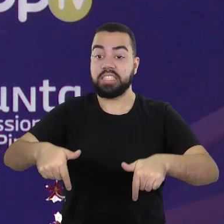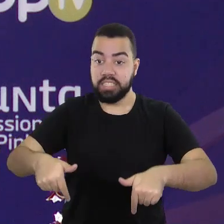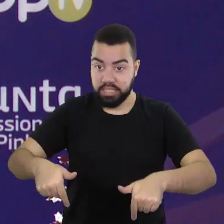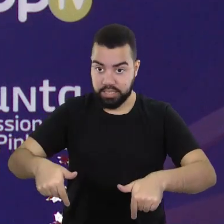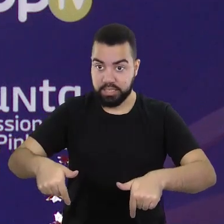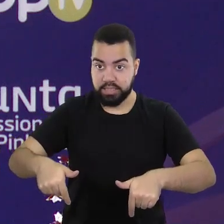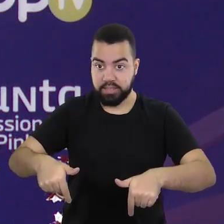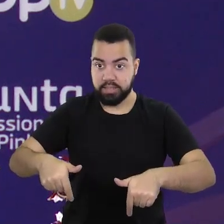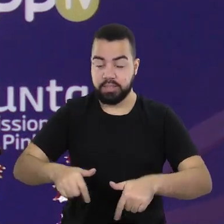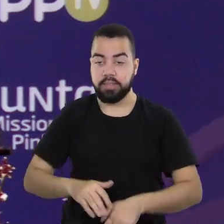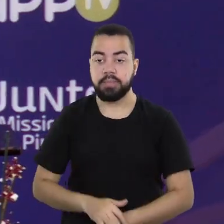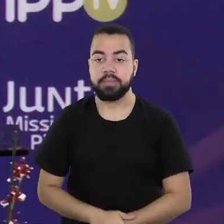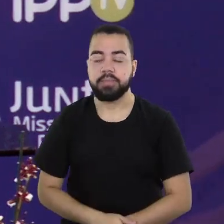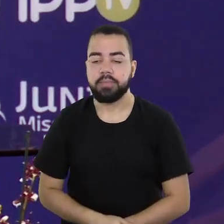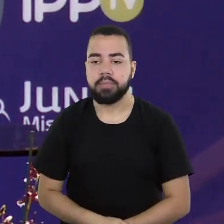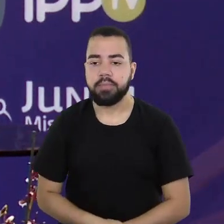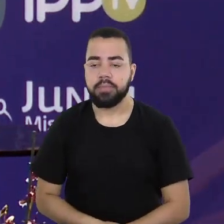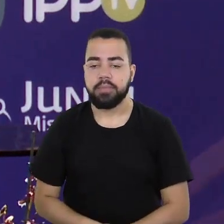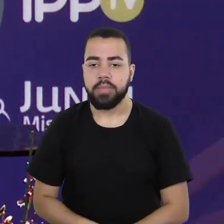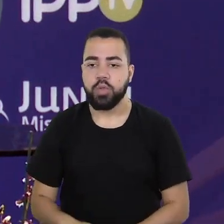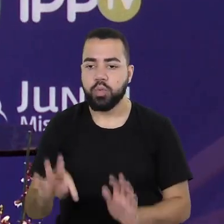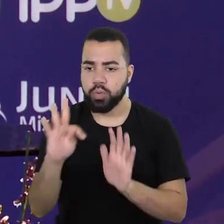texto,